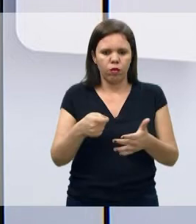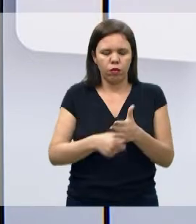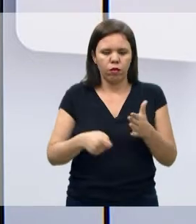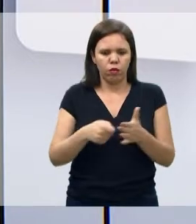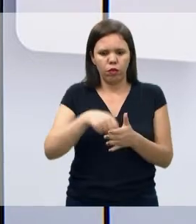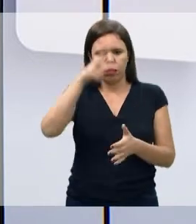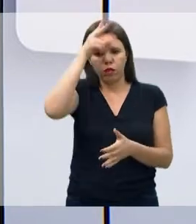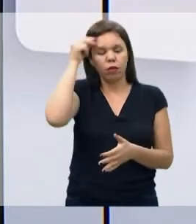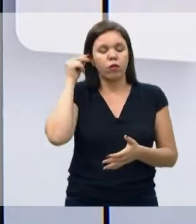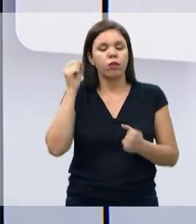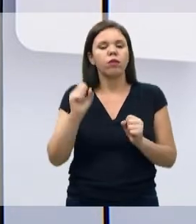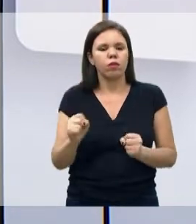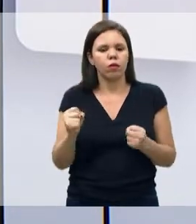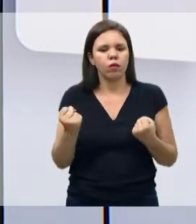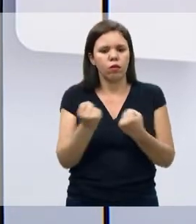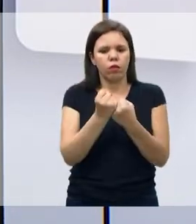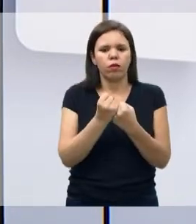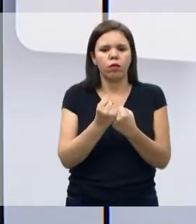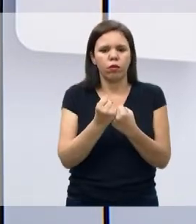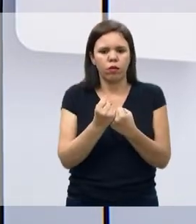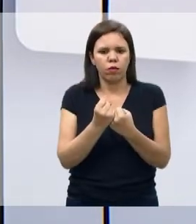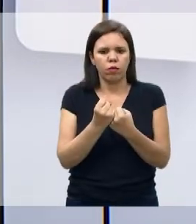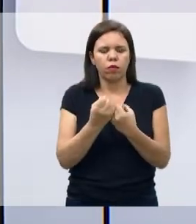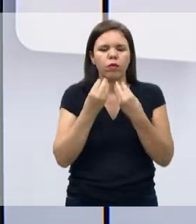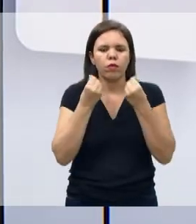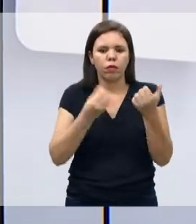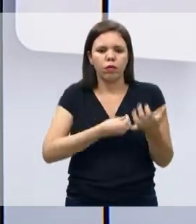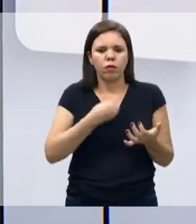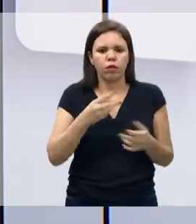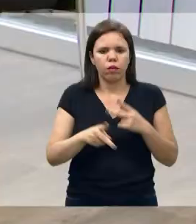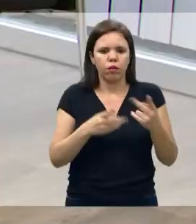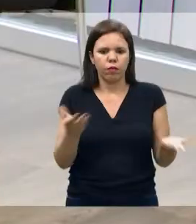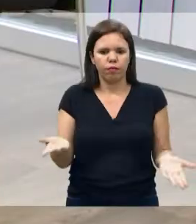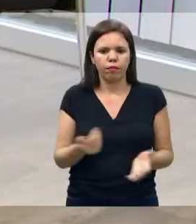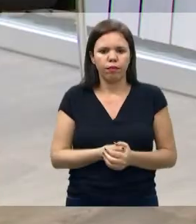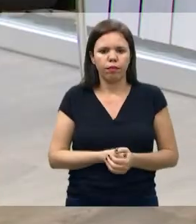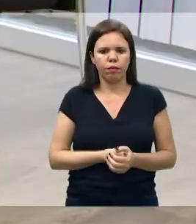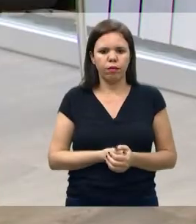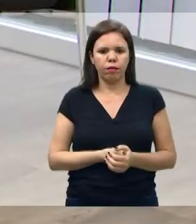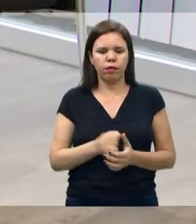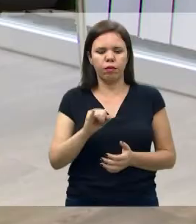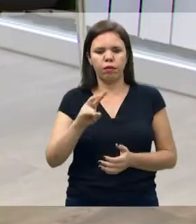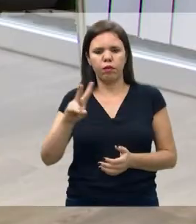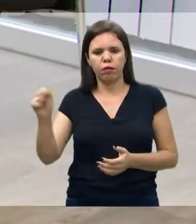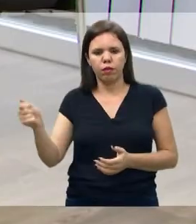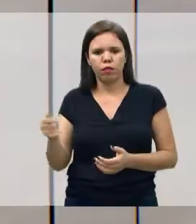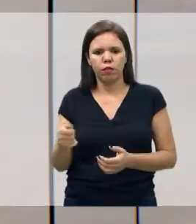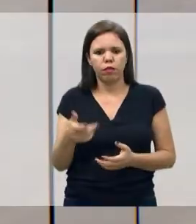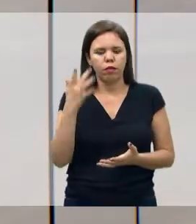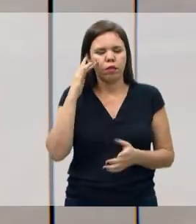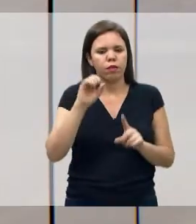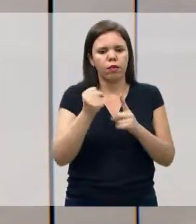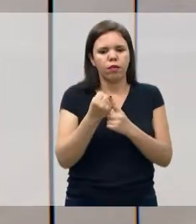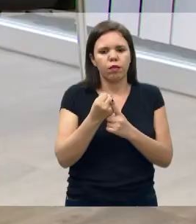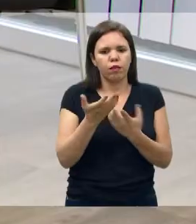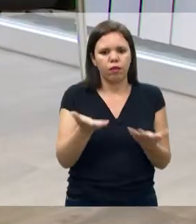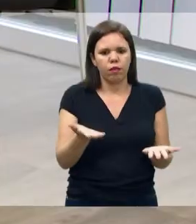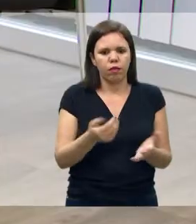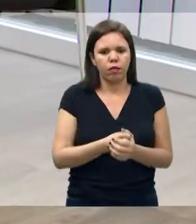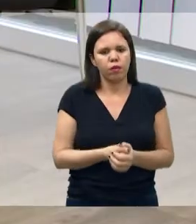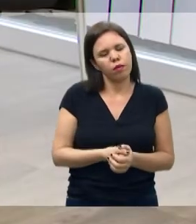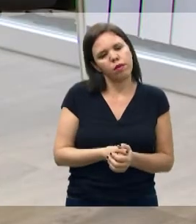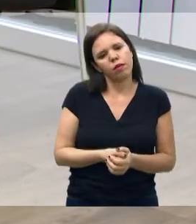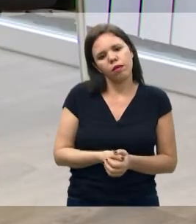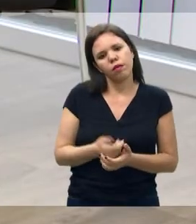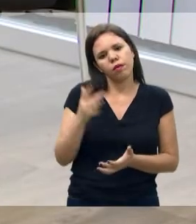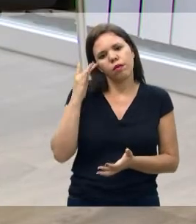para que possa amparar e, de alguma forma, trazer qualidade de vida para essas pessoas. Silvia, seu olhar de assistente social.